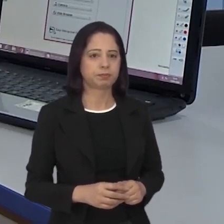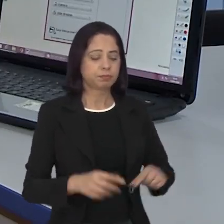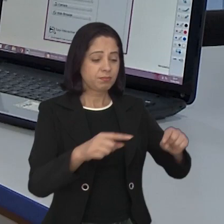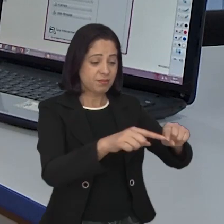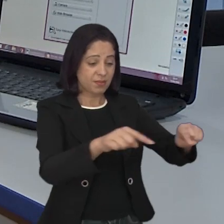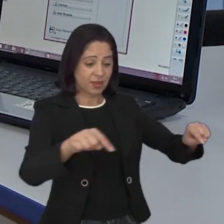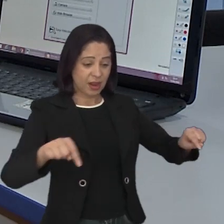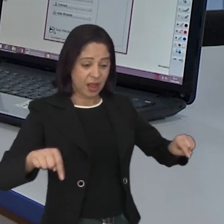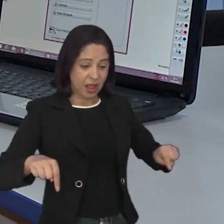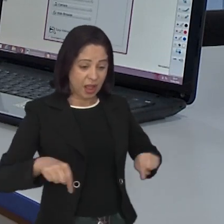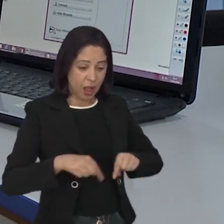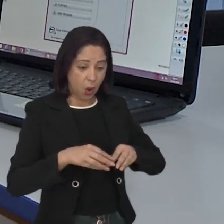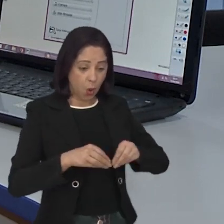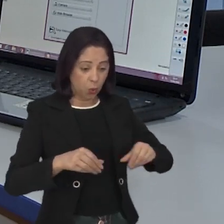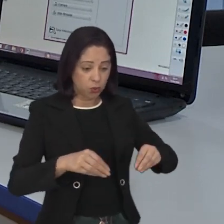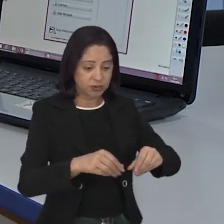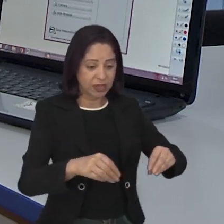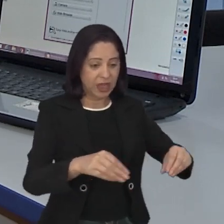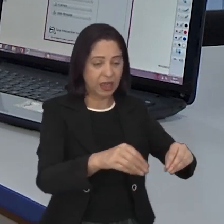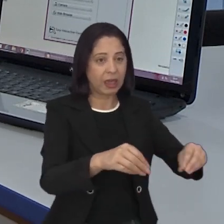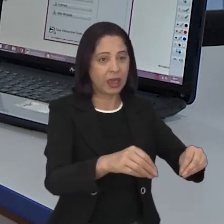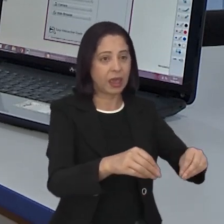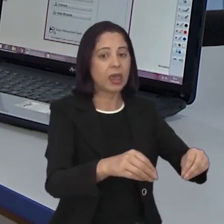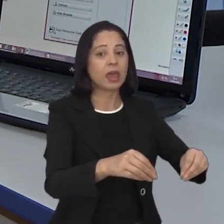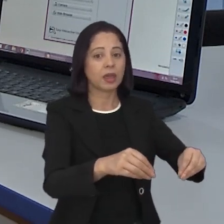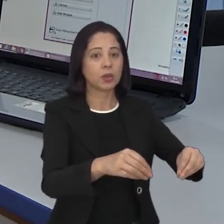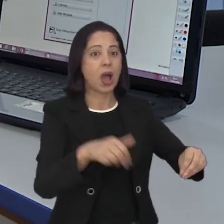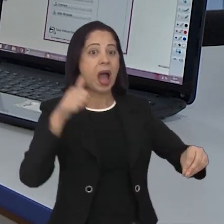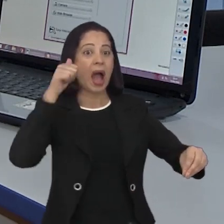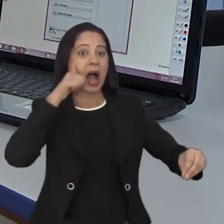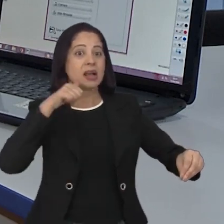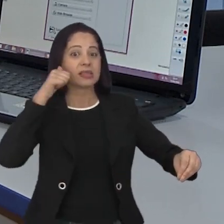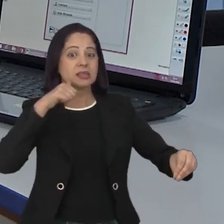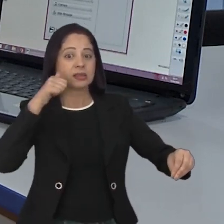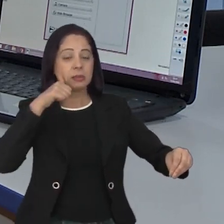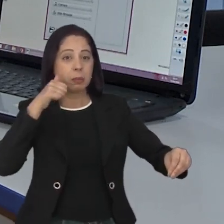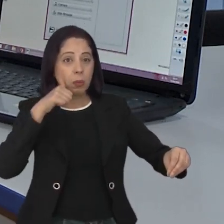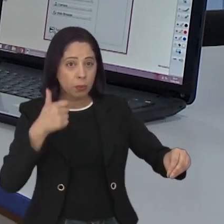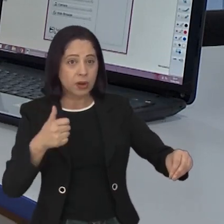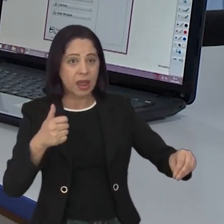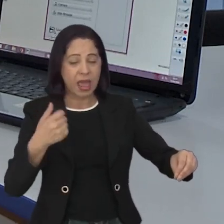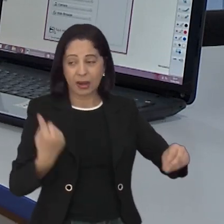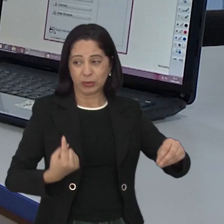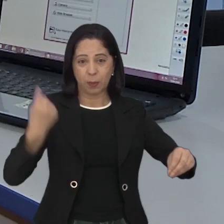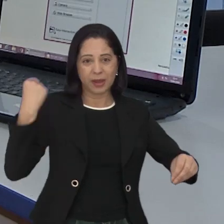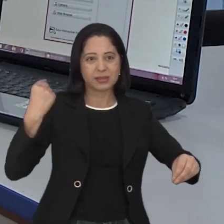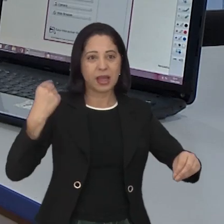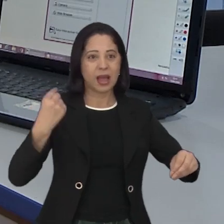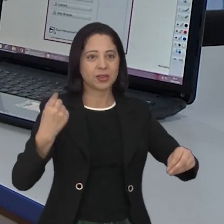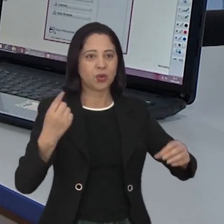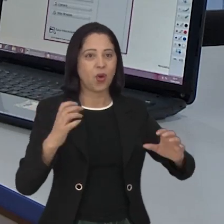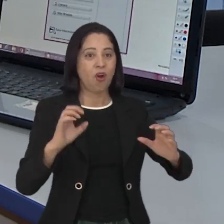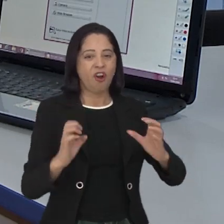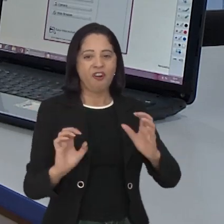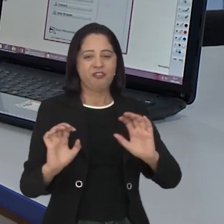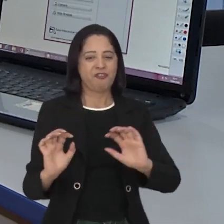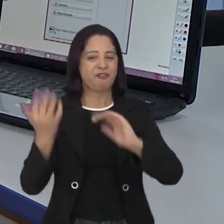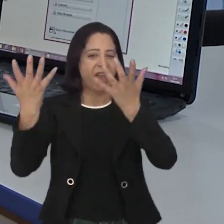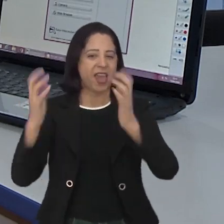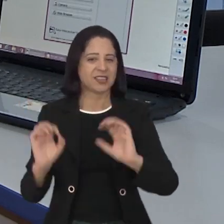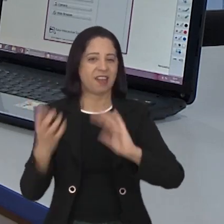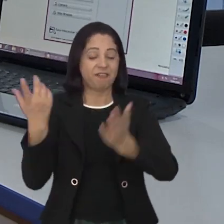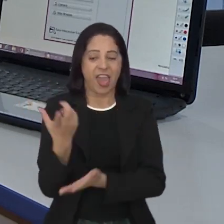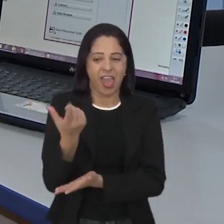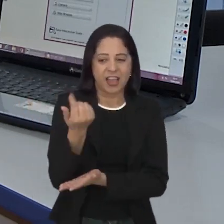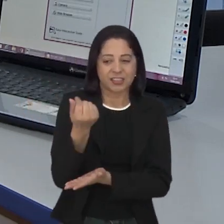comprado pela população de São José que já é uma história linda quando me contar eu já achava isso maravilhoso né as mulheres todas fizeram muitas